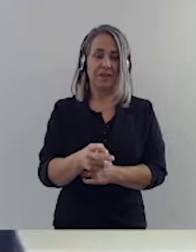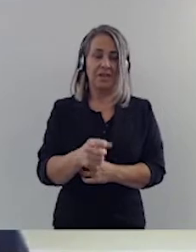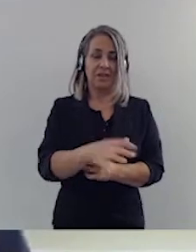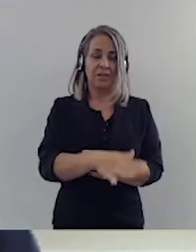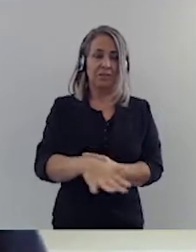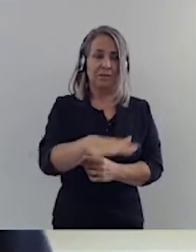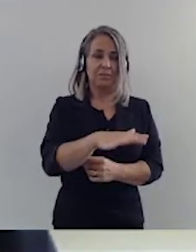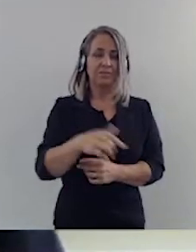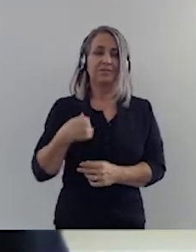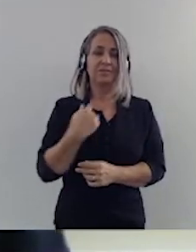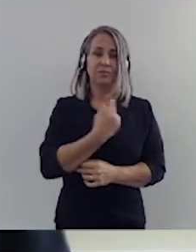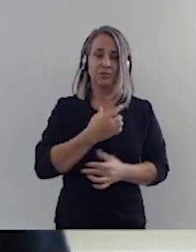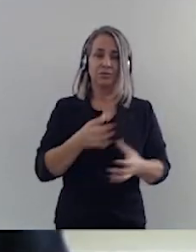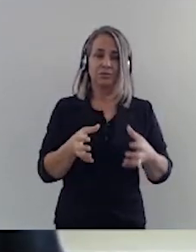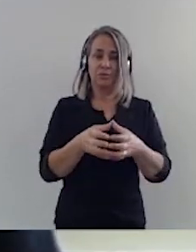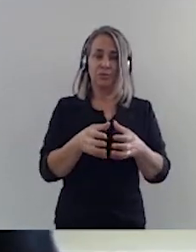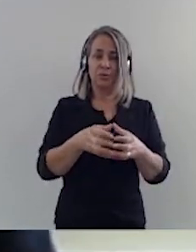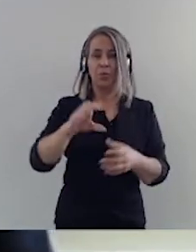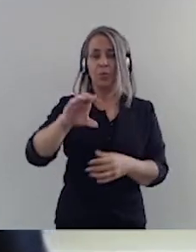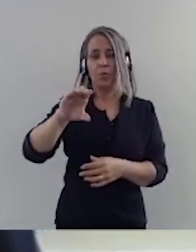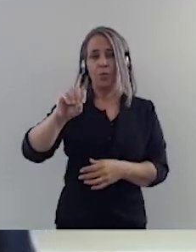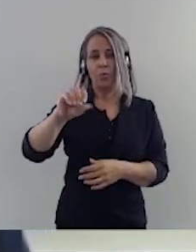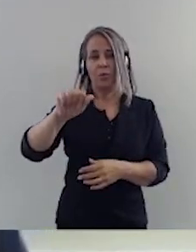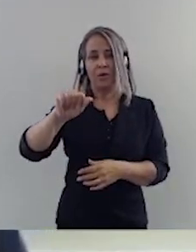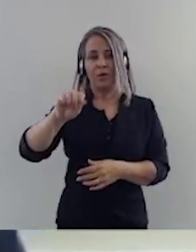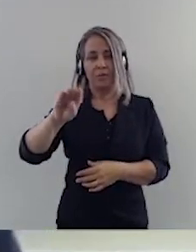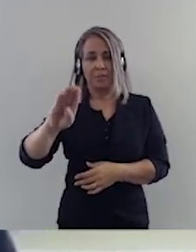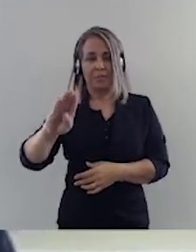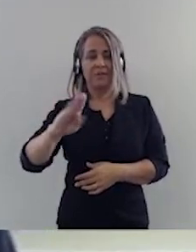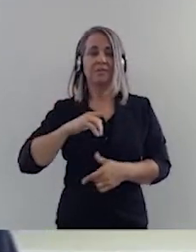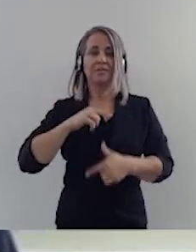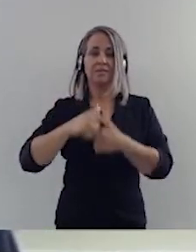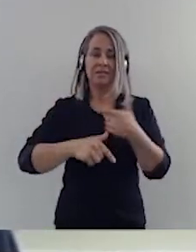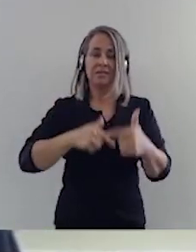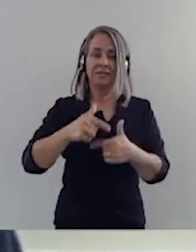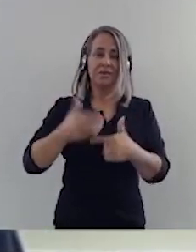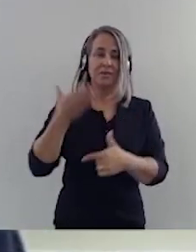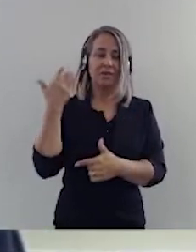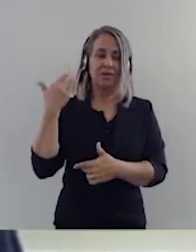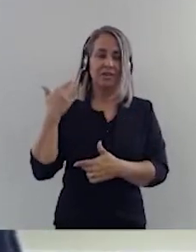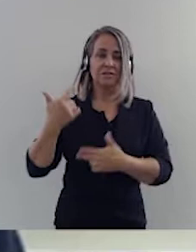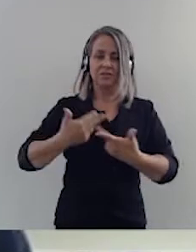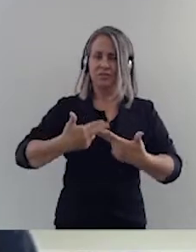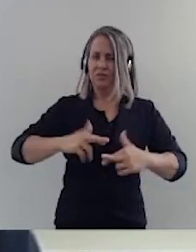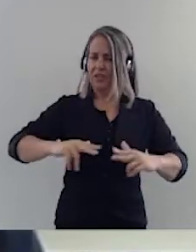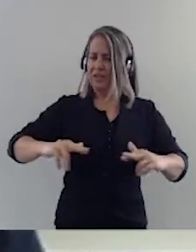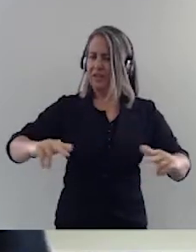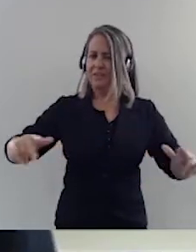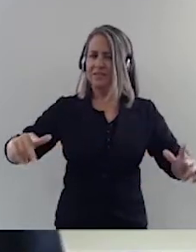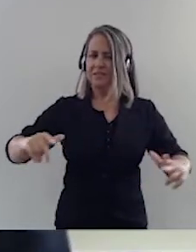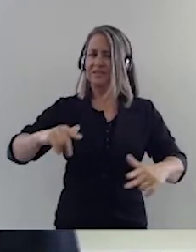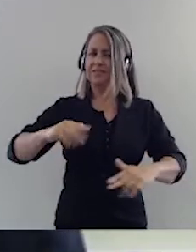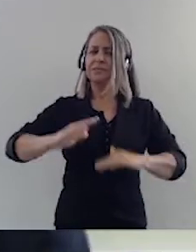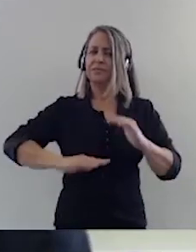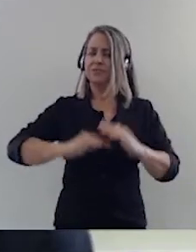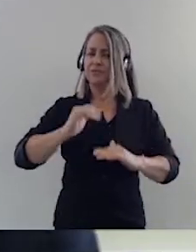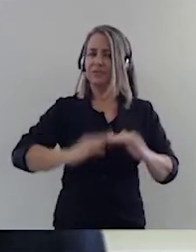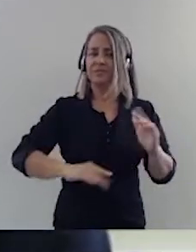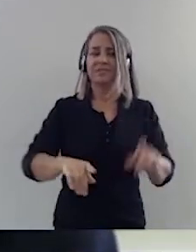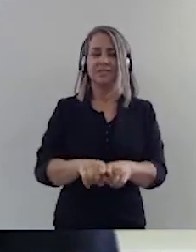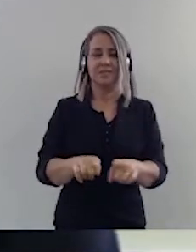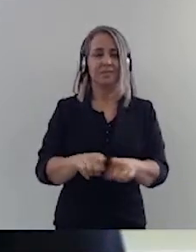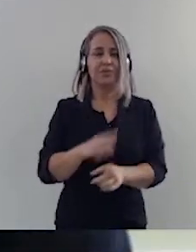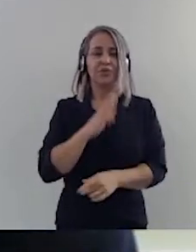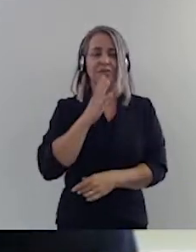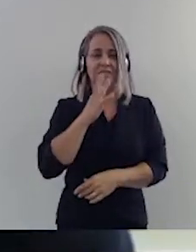âmbito da nossa instituição, da OAB, onde já exerceu várias funções, e também reconhecido como